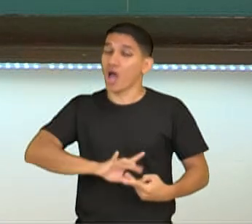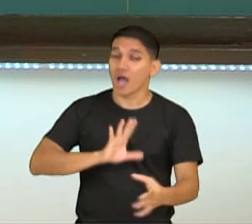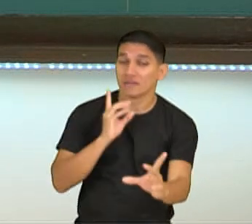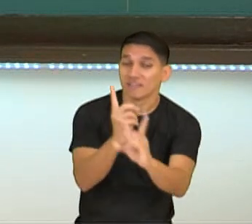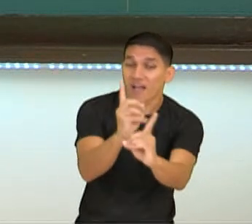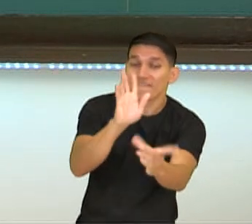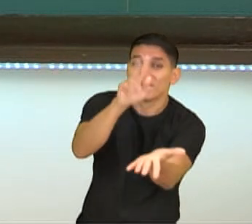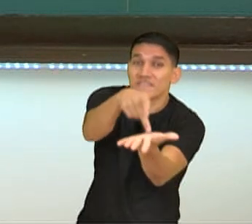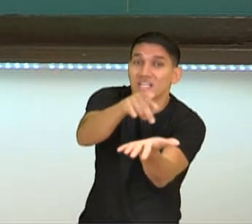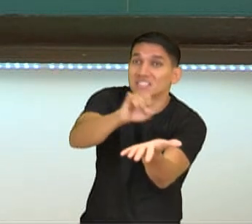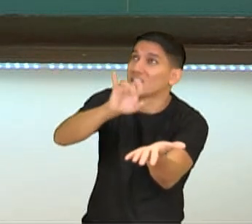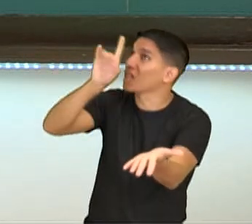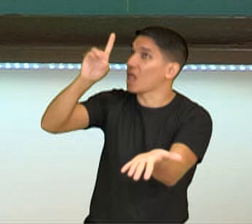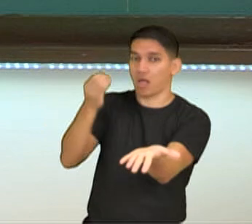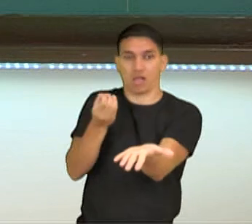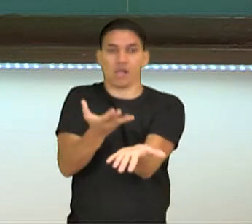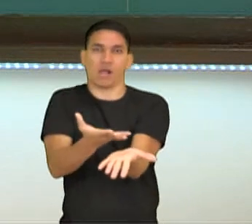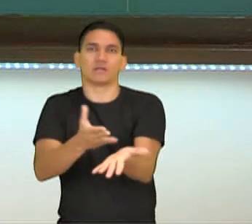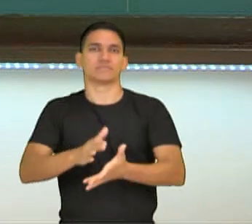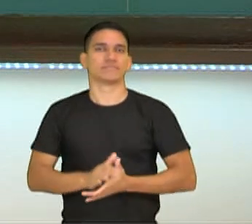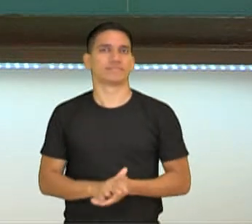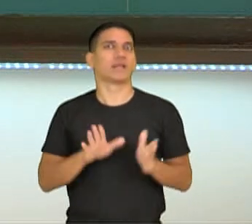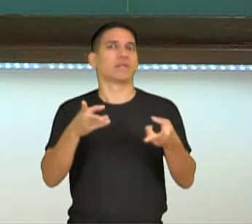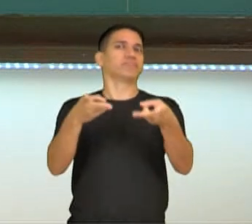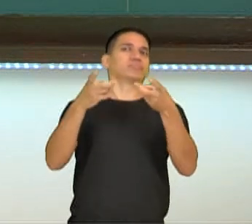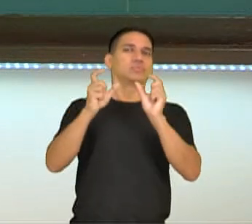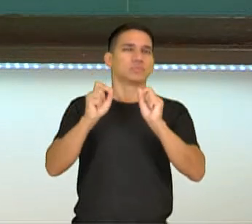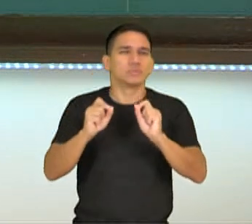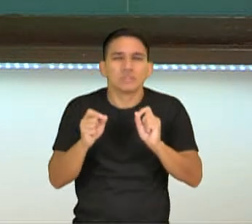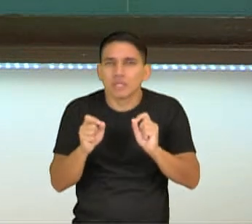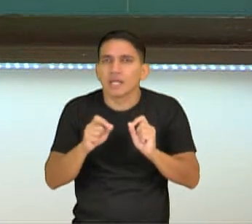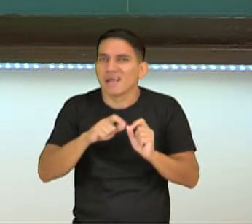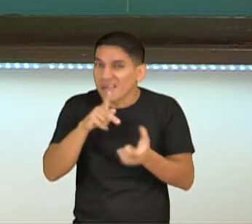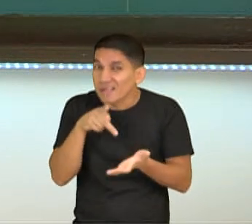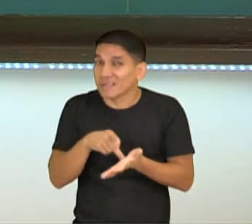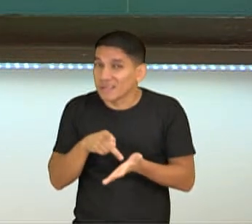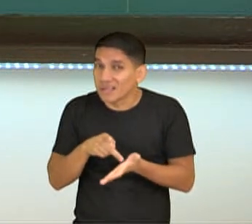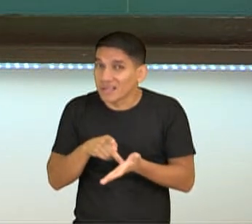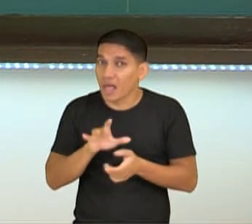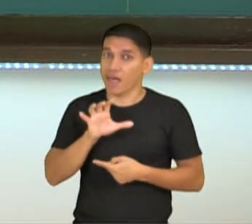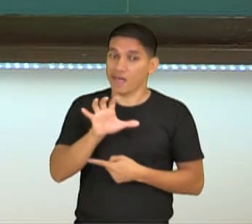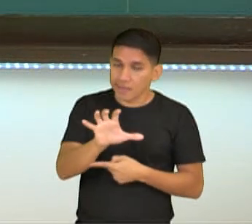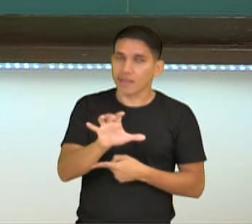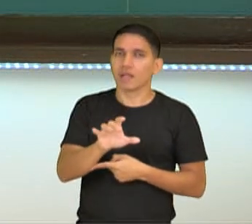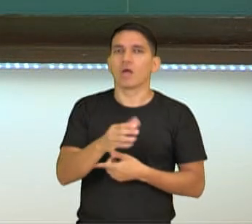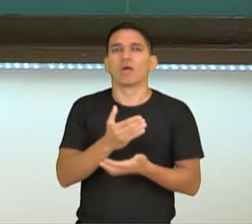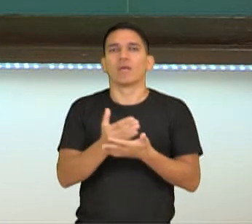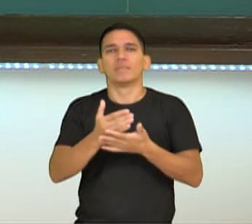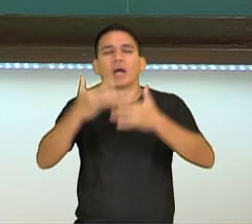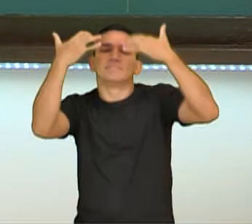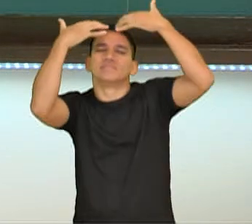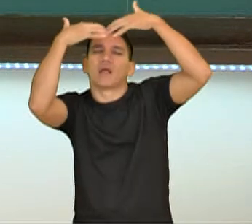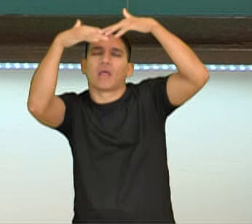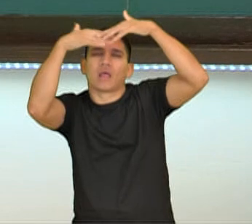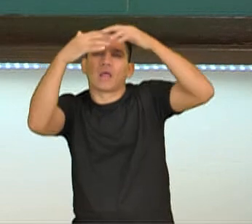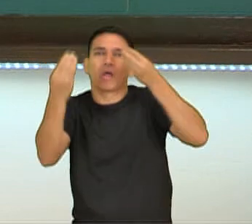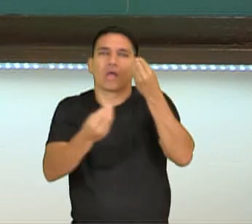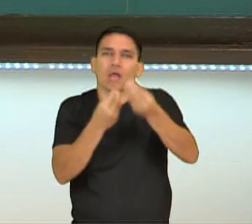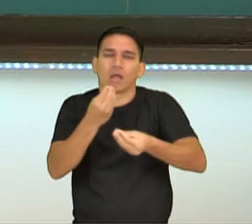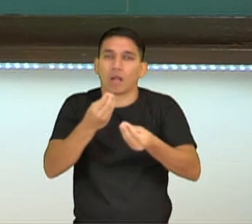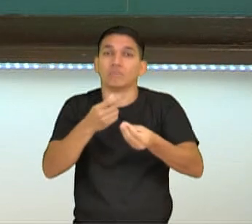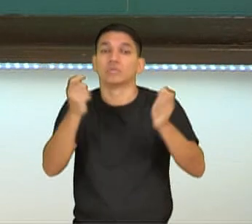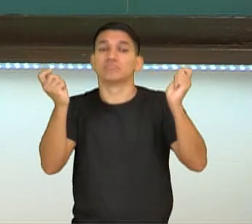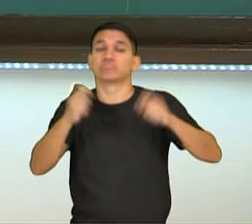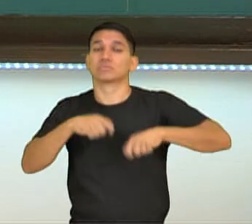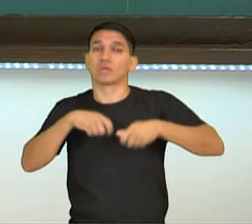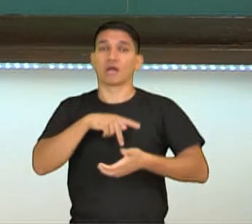divino. Então, nós vamos perceber justamente que isso vai nos levar a pensar sobre essa possibilidade da verdade